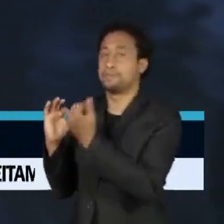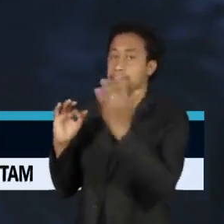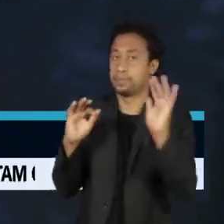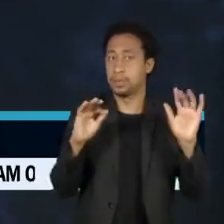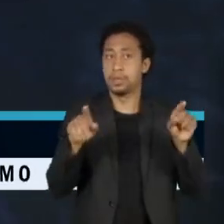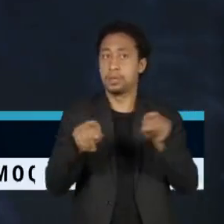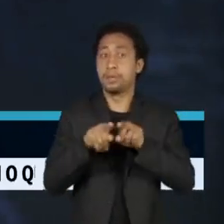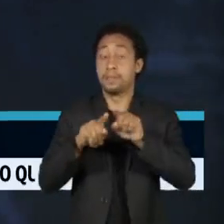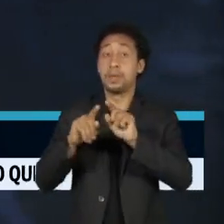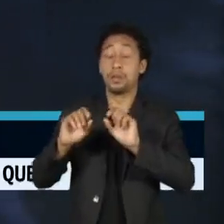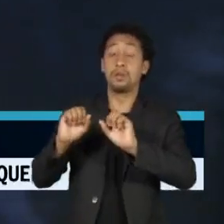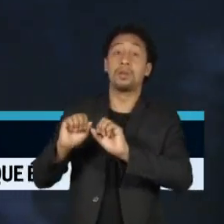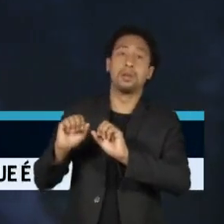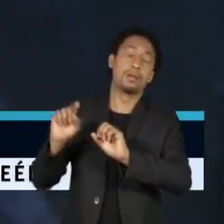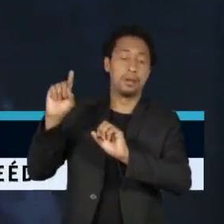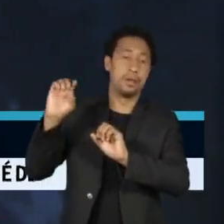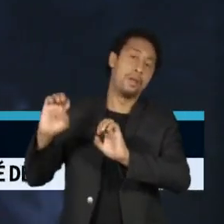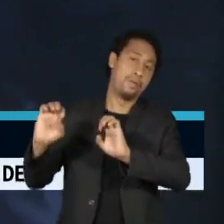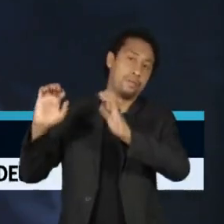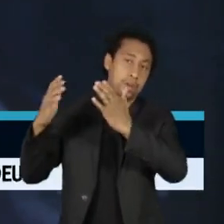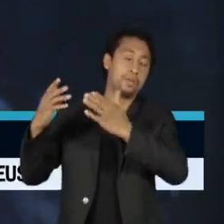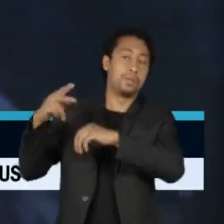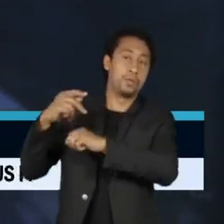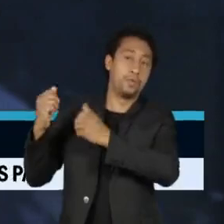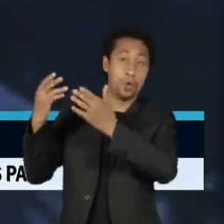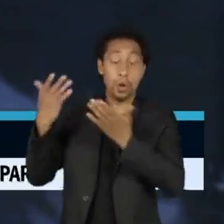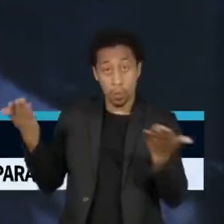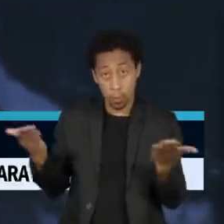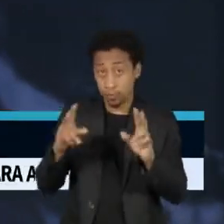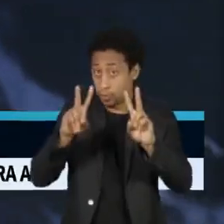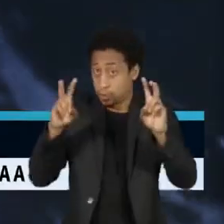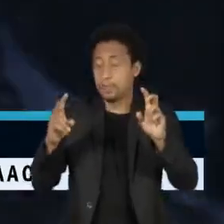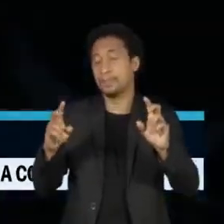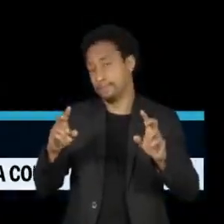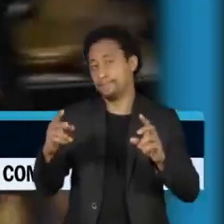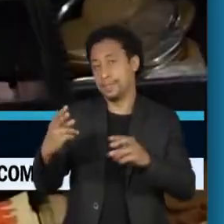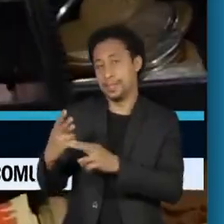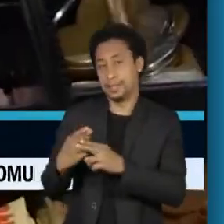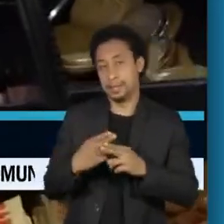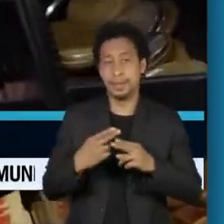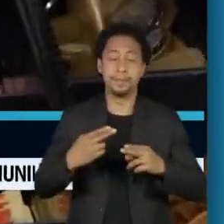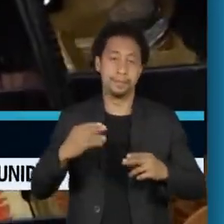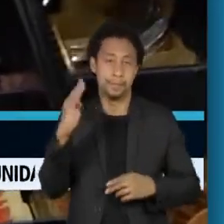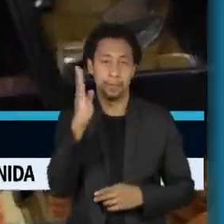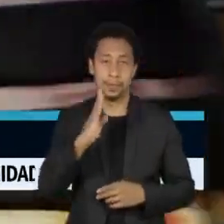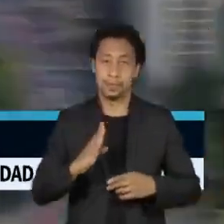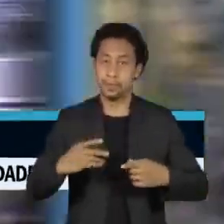fóruns internacionais. É o tema de hoje na série Brasil em Debate.